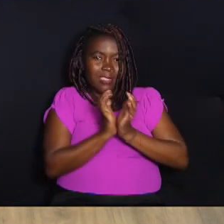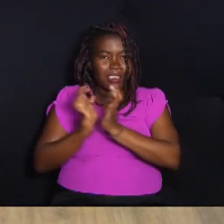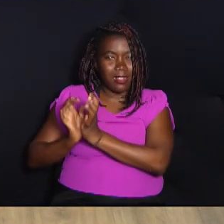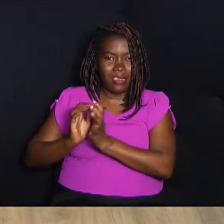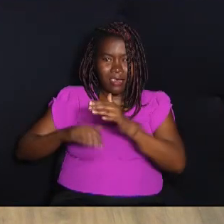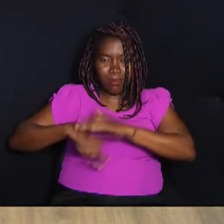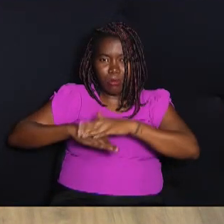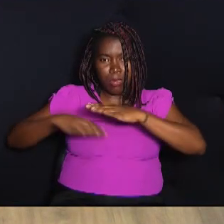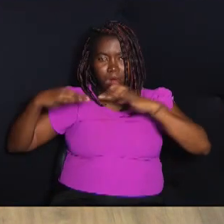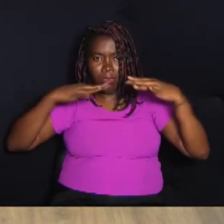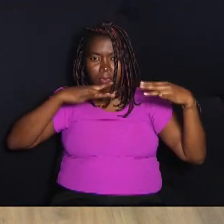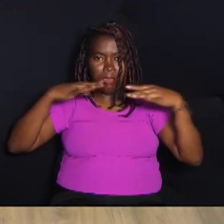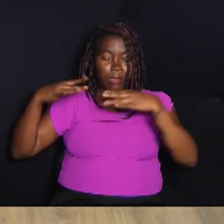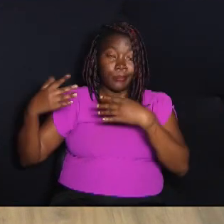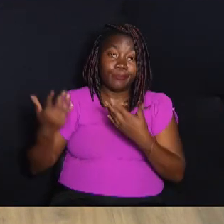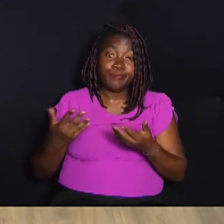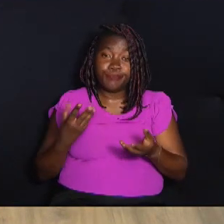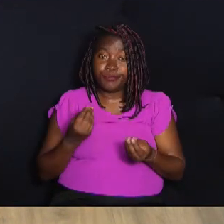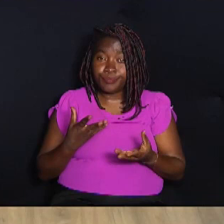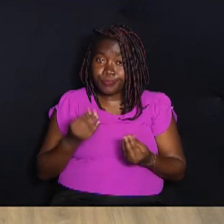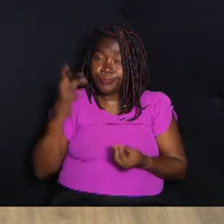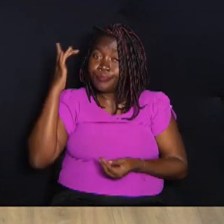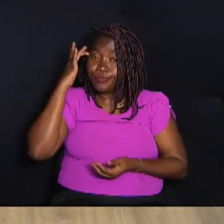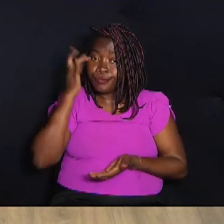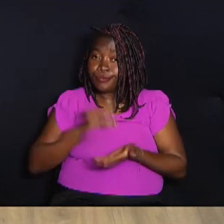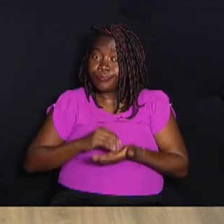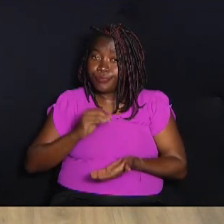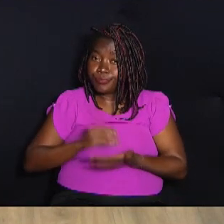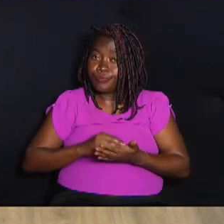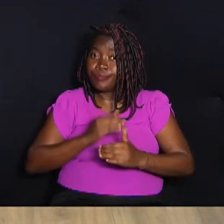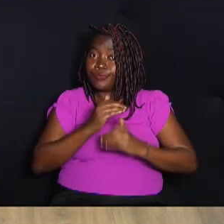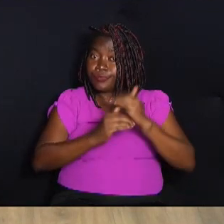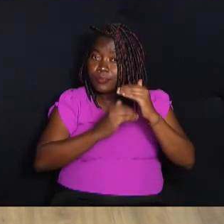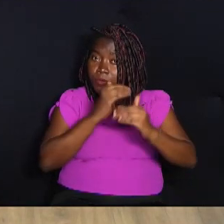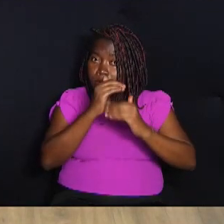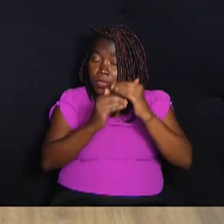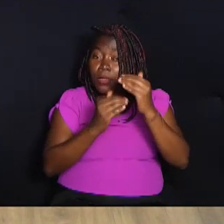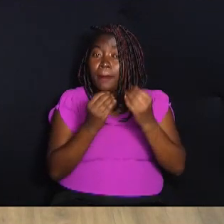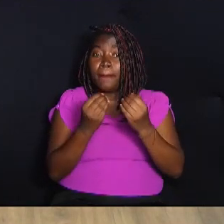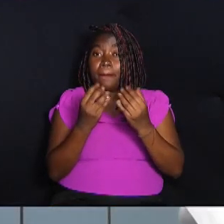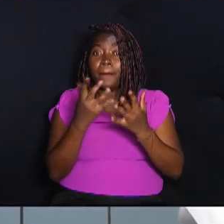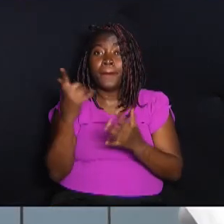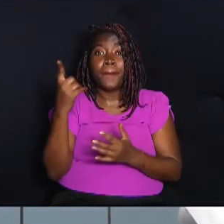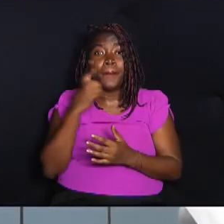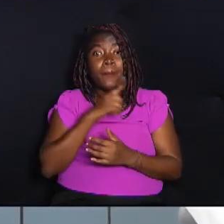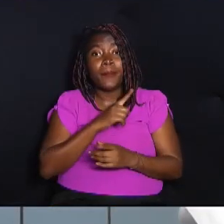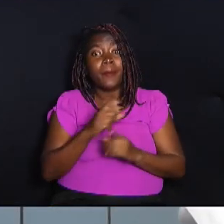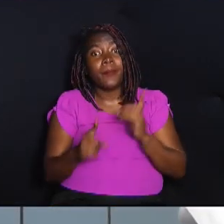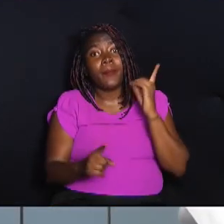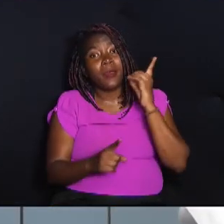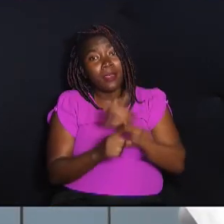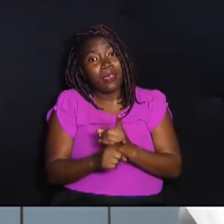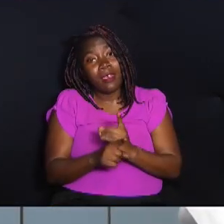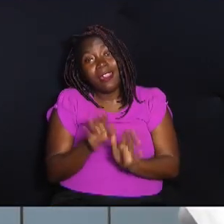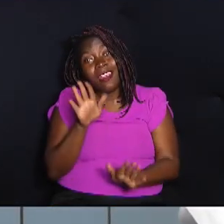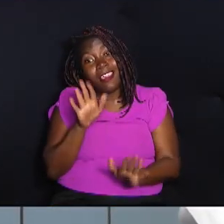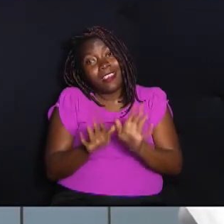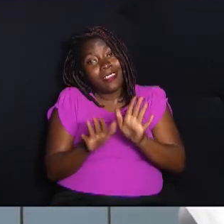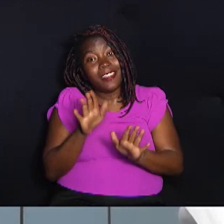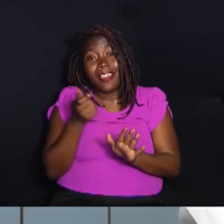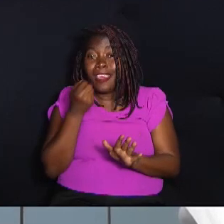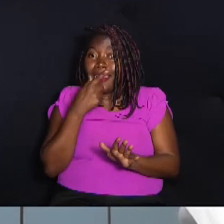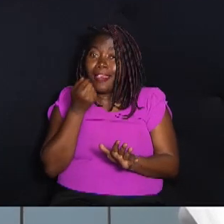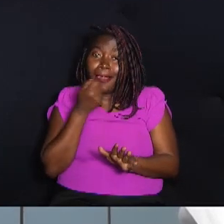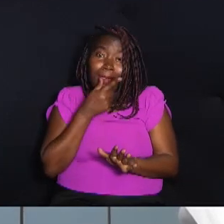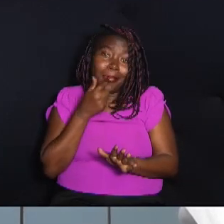muito ainda a maturar, muito ainda a percorrer para que a gente consiga encontrar talvez algum remédio, né?